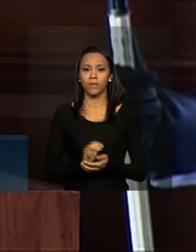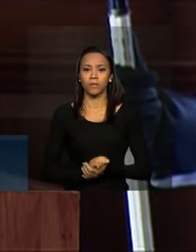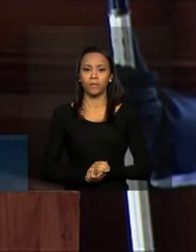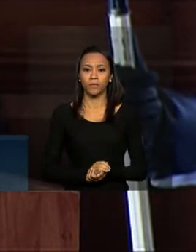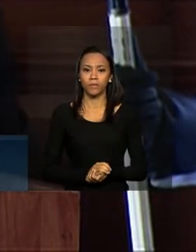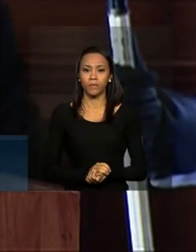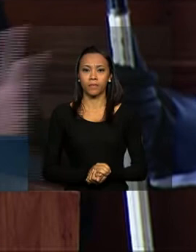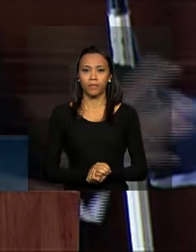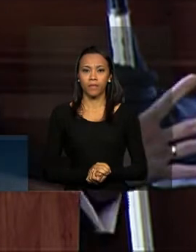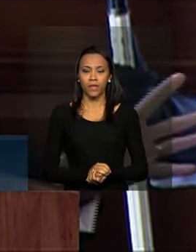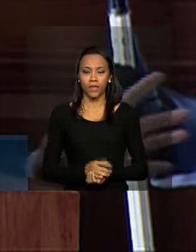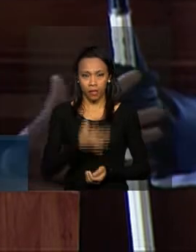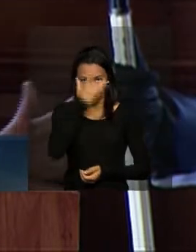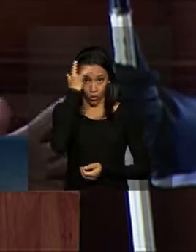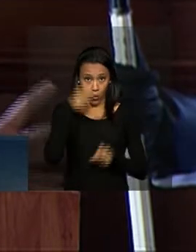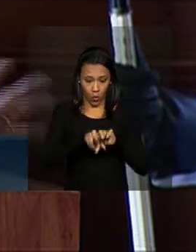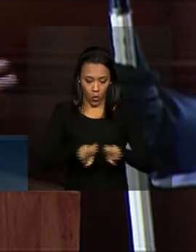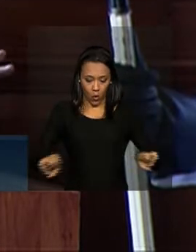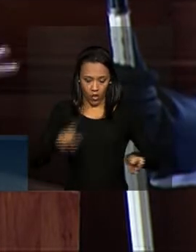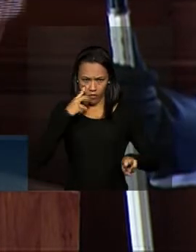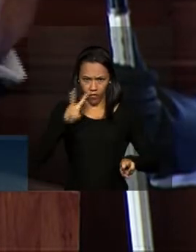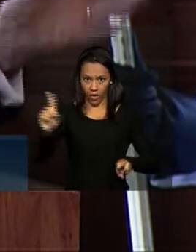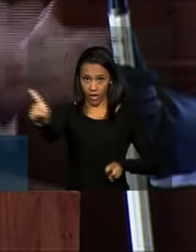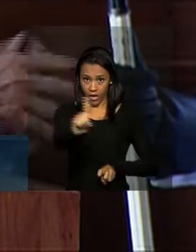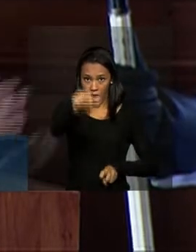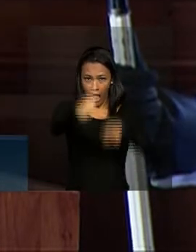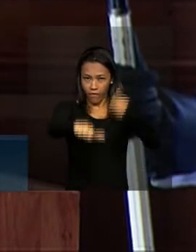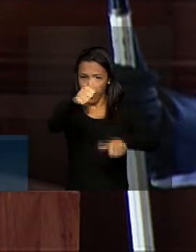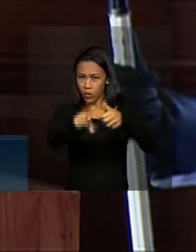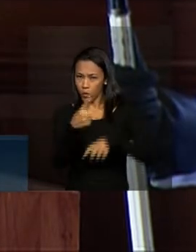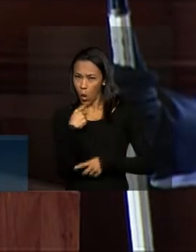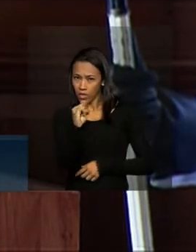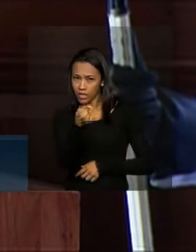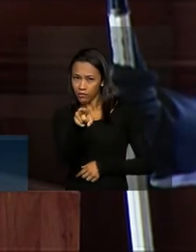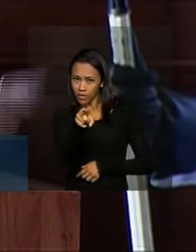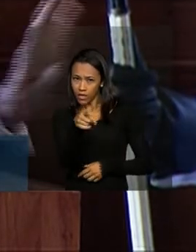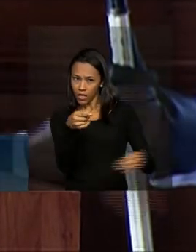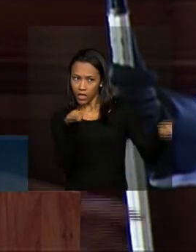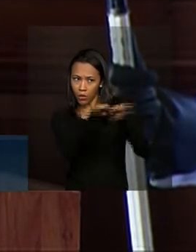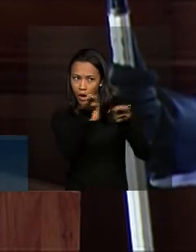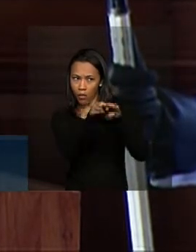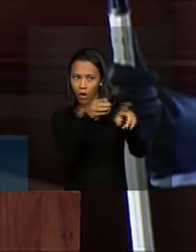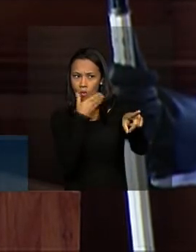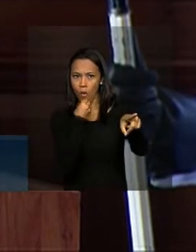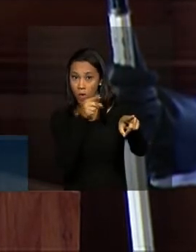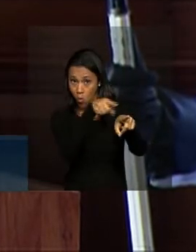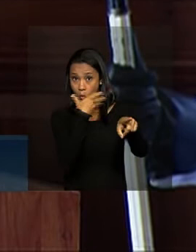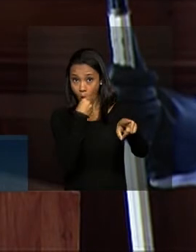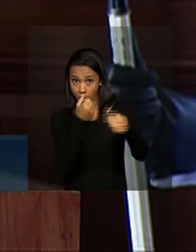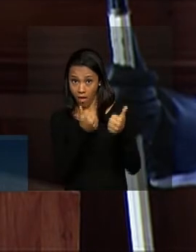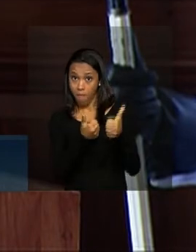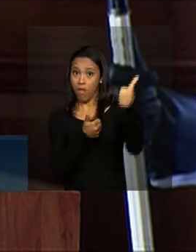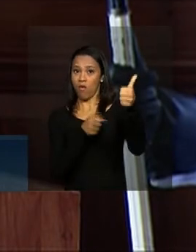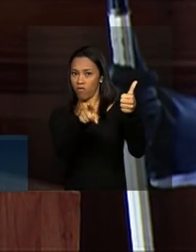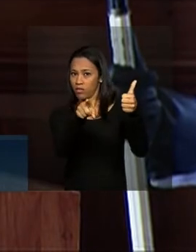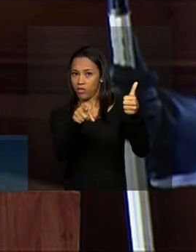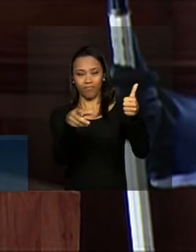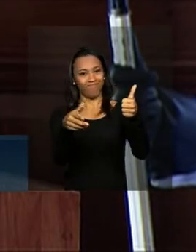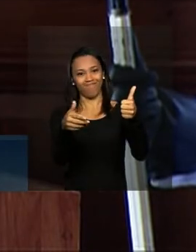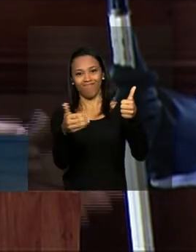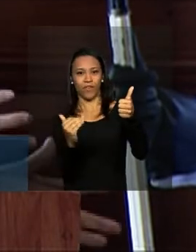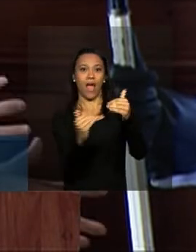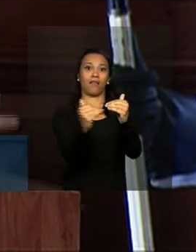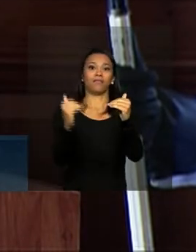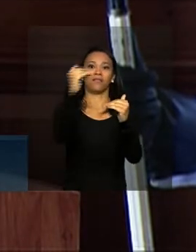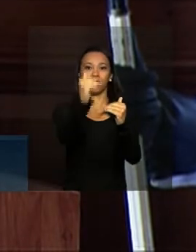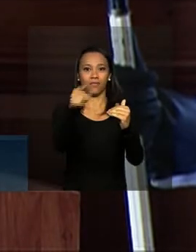do examinador, diz, olha, se você empatar com outro homem, vai o homem, não vai você. E você não empatou, você